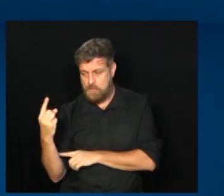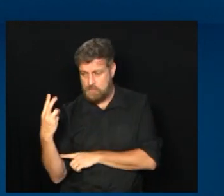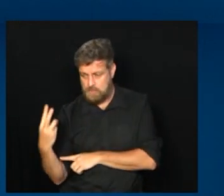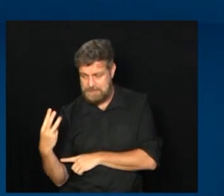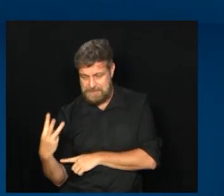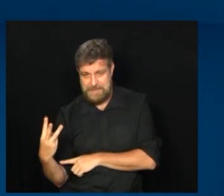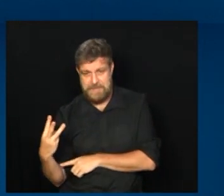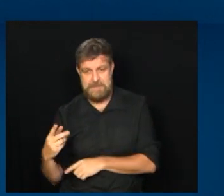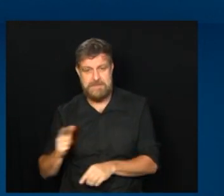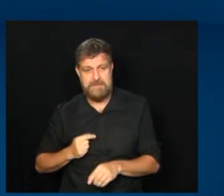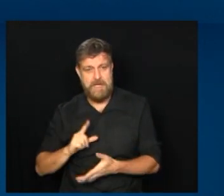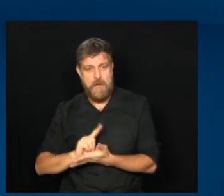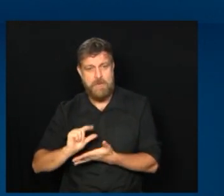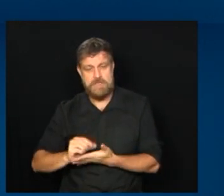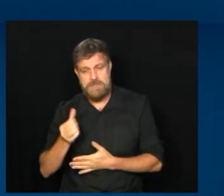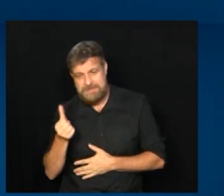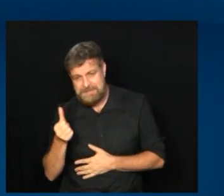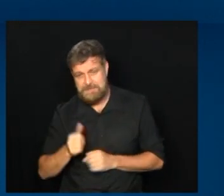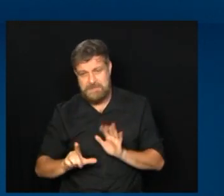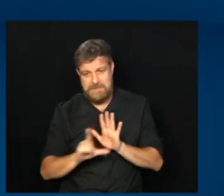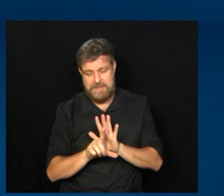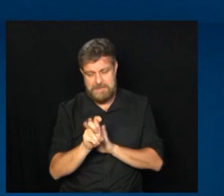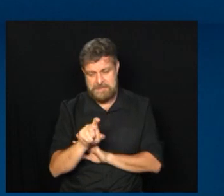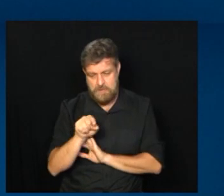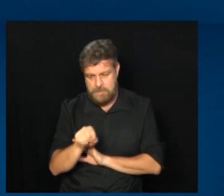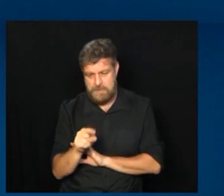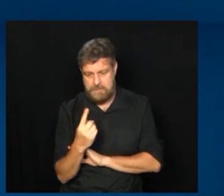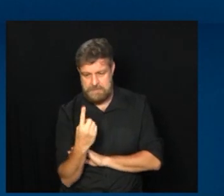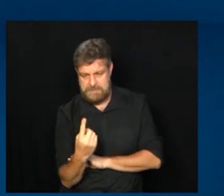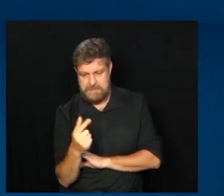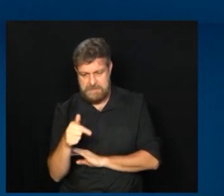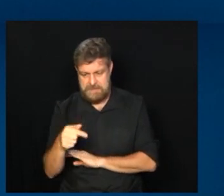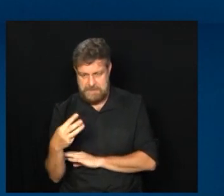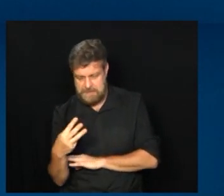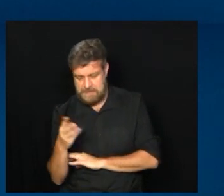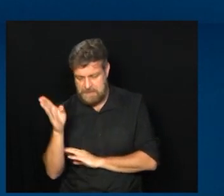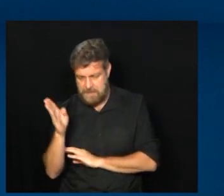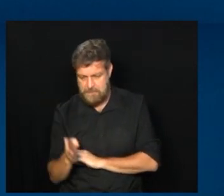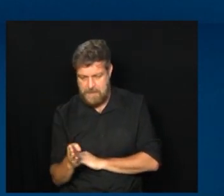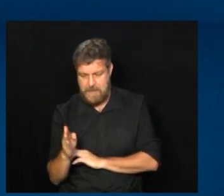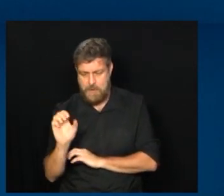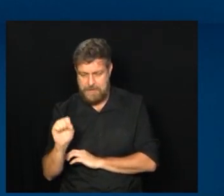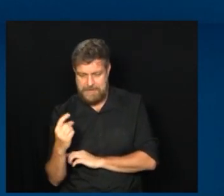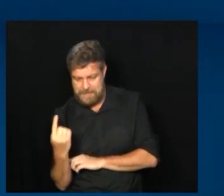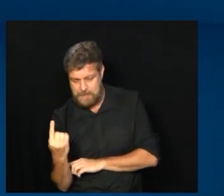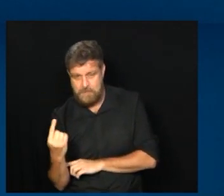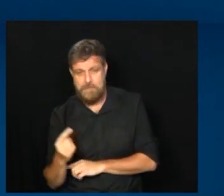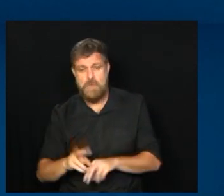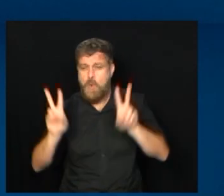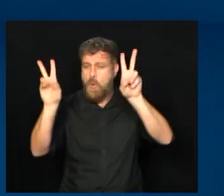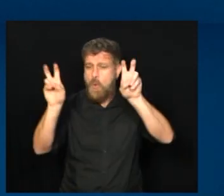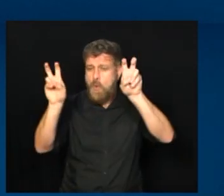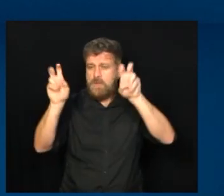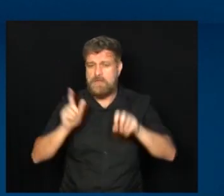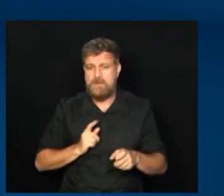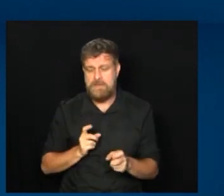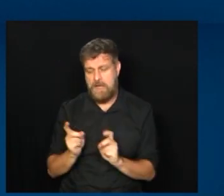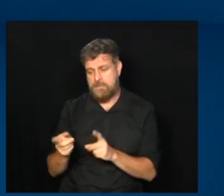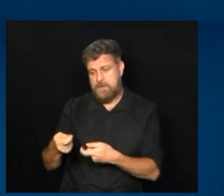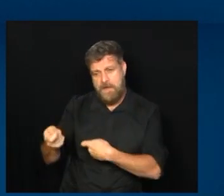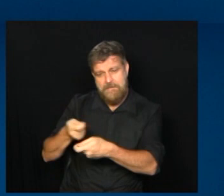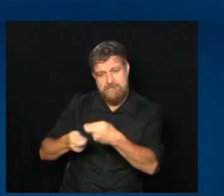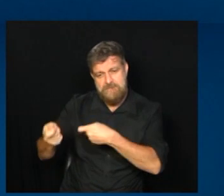e 3 do artigo 6º da Lei 5.173 de 1981, que trata do comércio